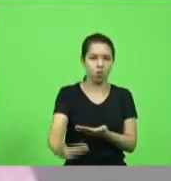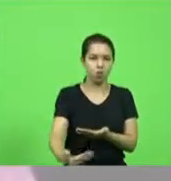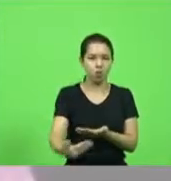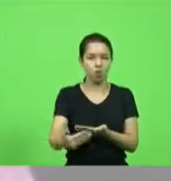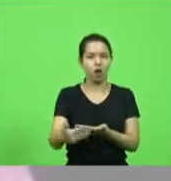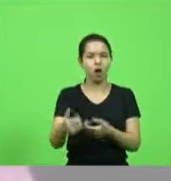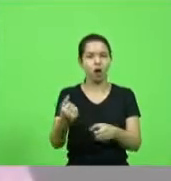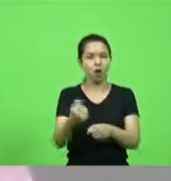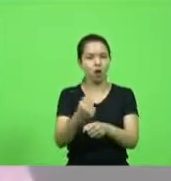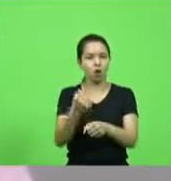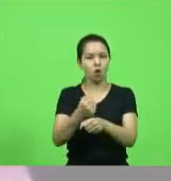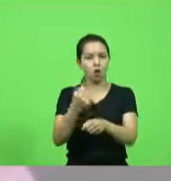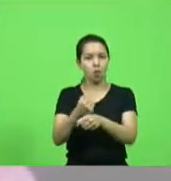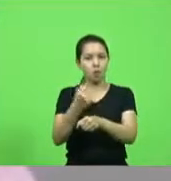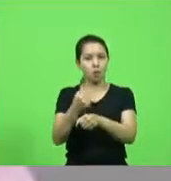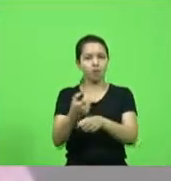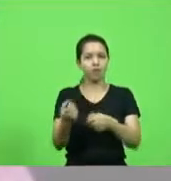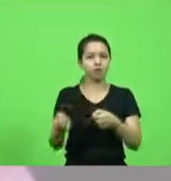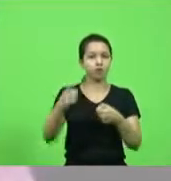reiniciar no mês